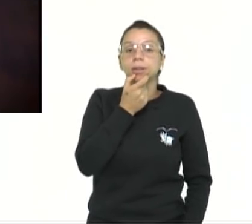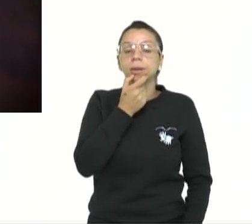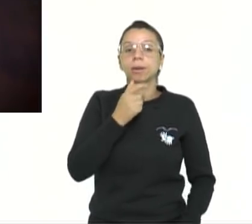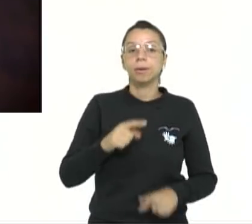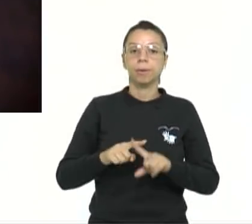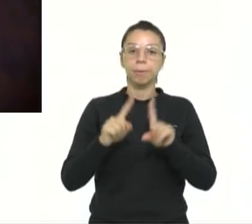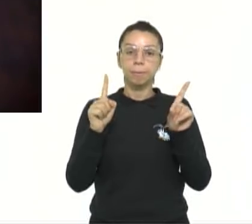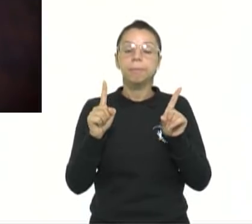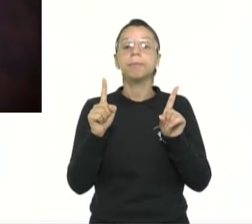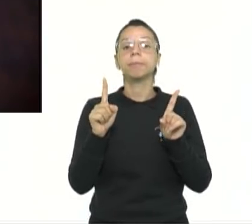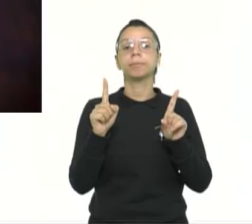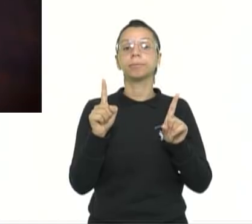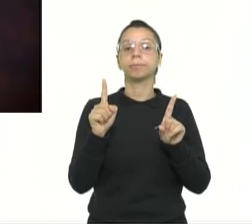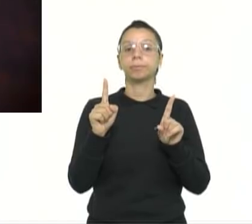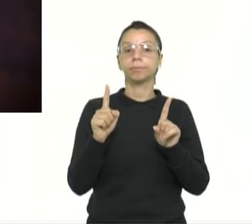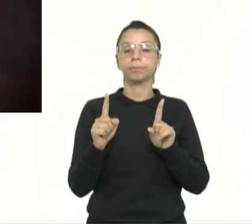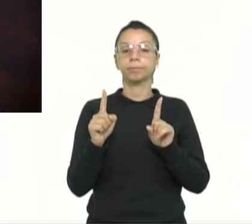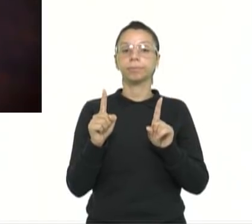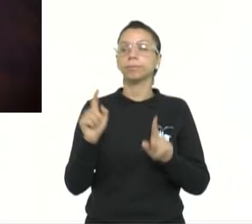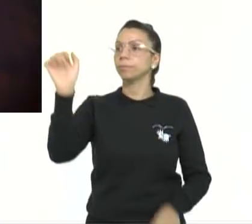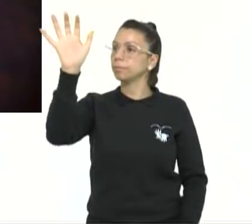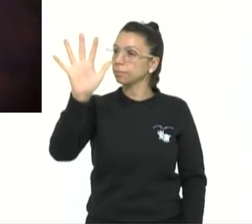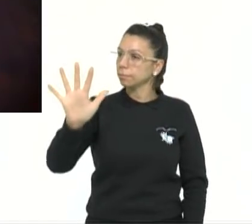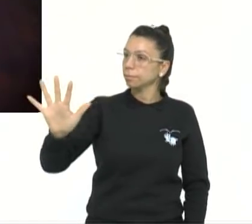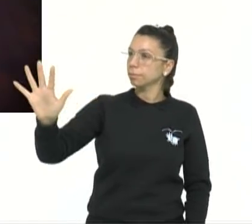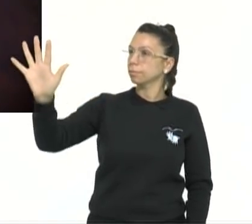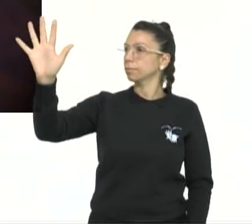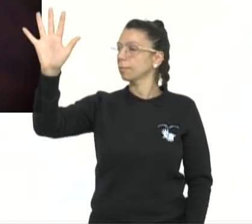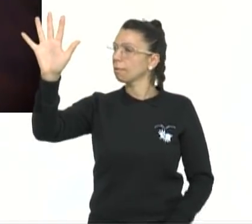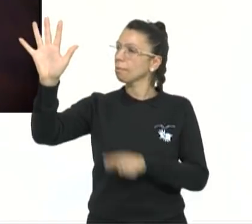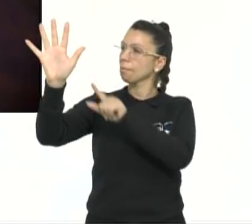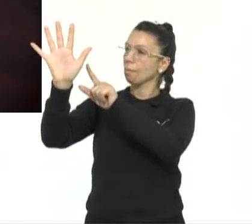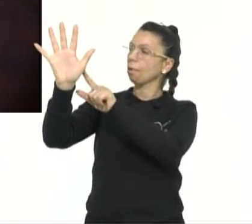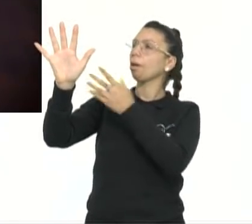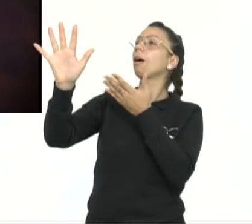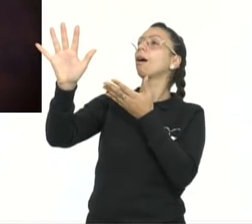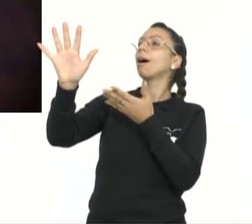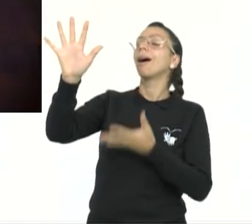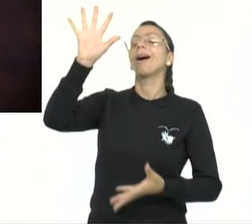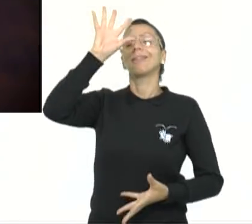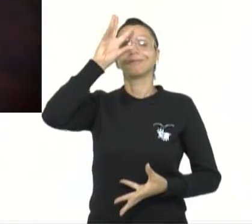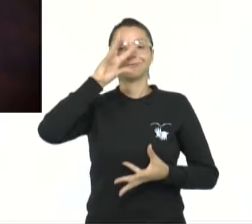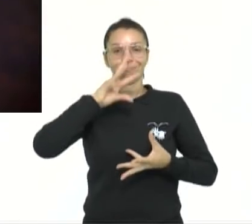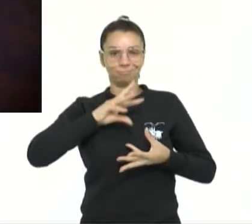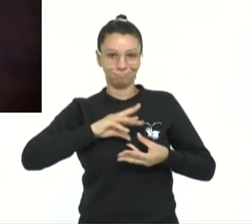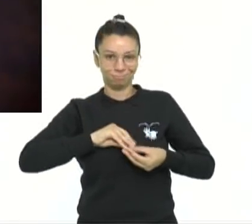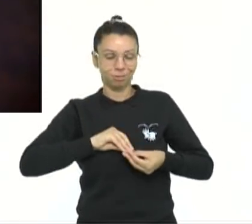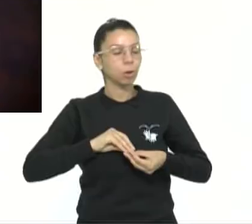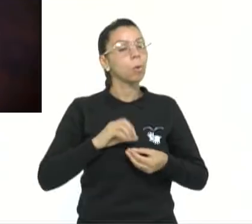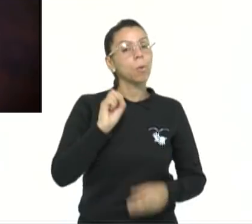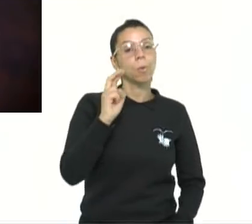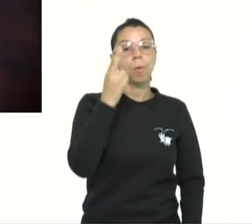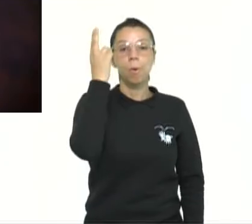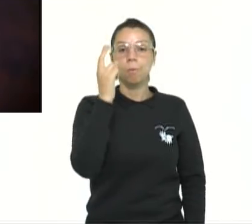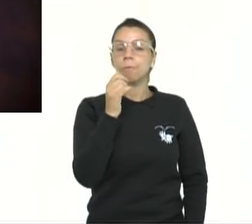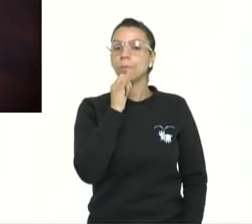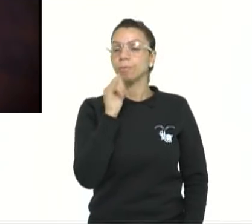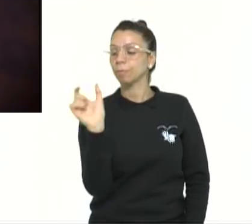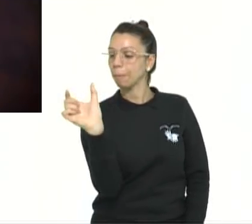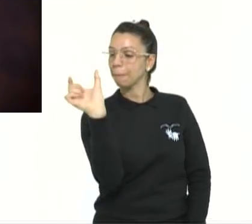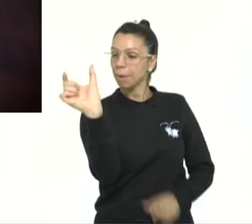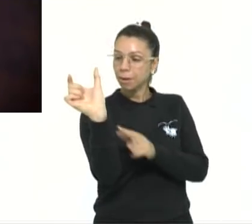né, nessa outra língua, quando você associa aquela palavra, que às vezes é um pouco parecida com o